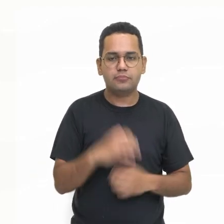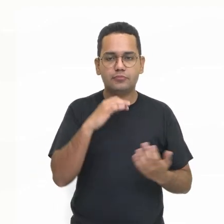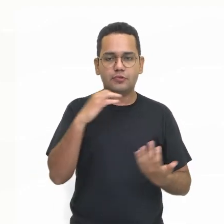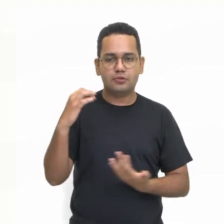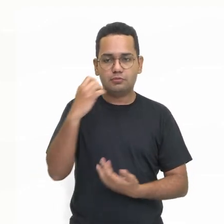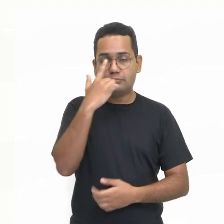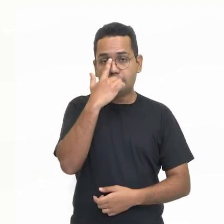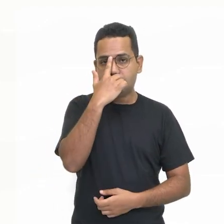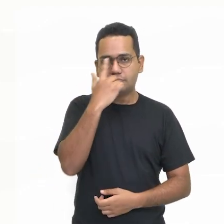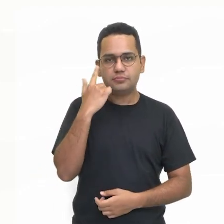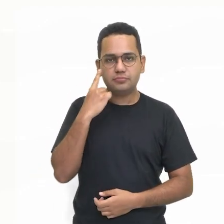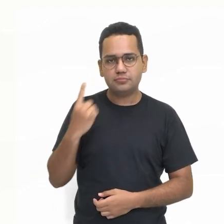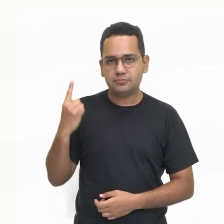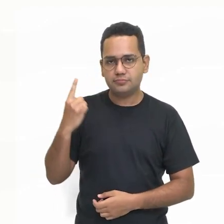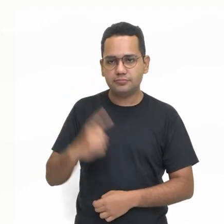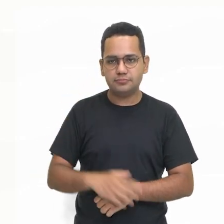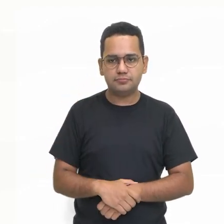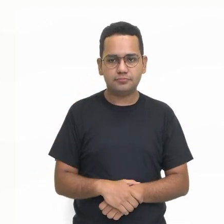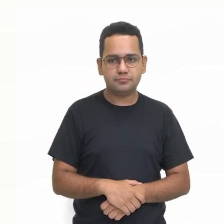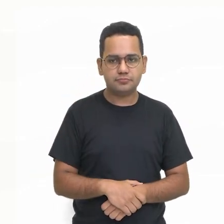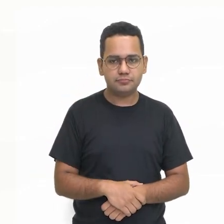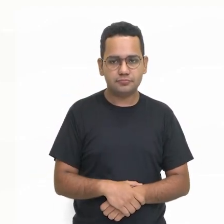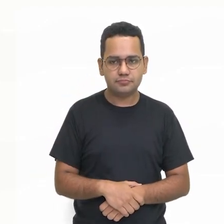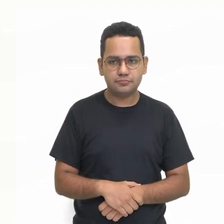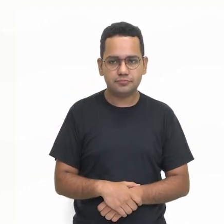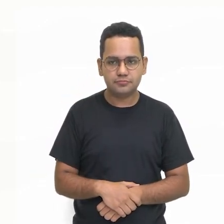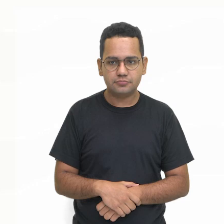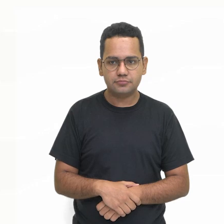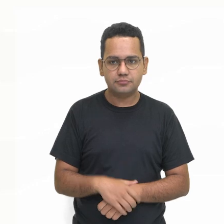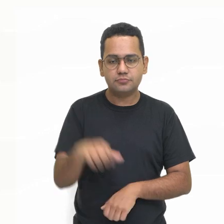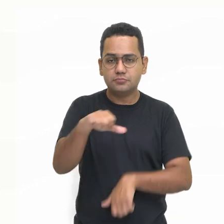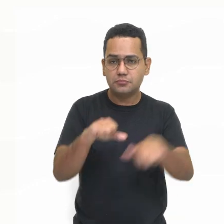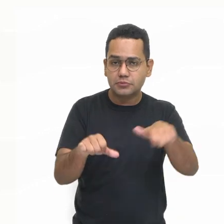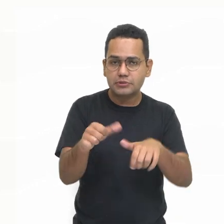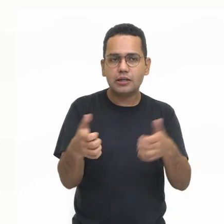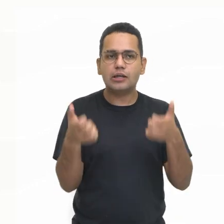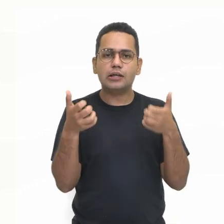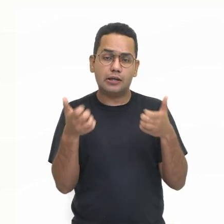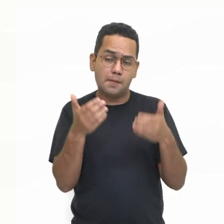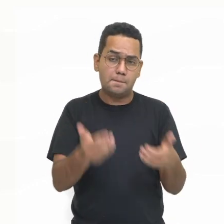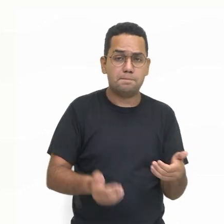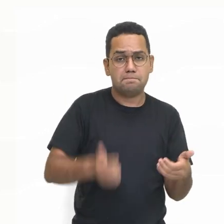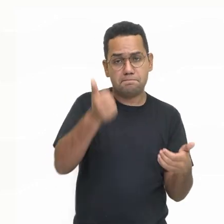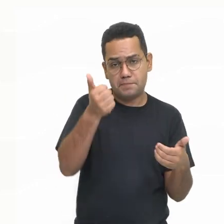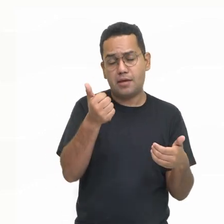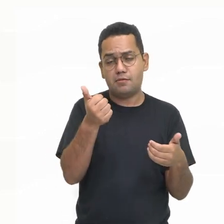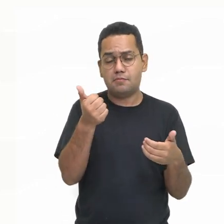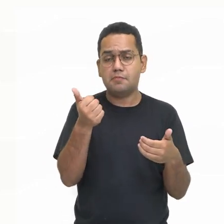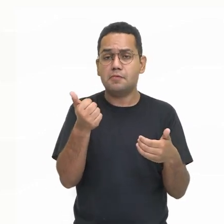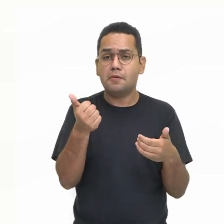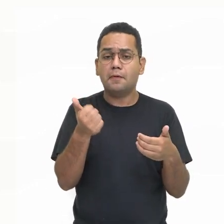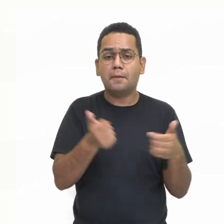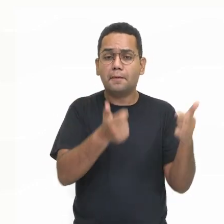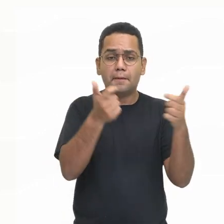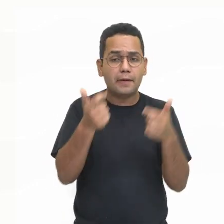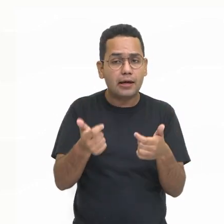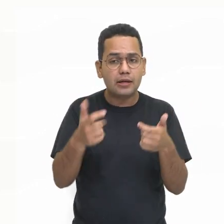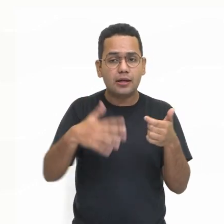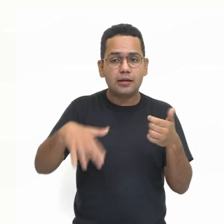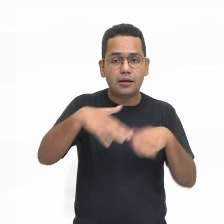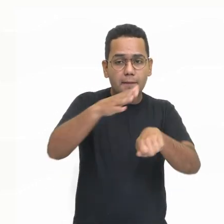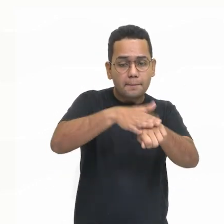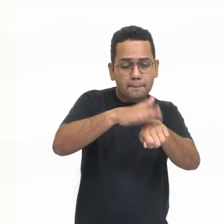vamos observar a mudança, né, a busca por melhores condições de ter ali um território